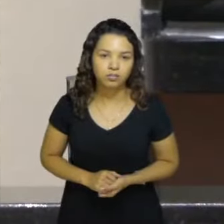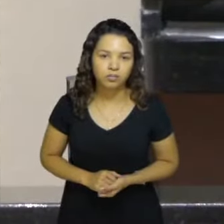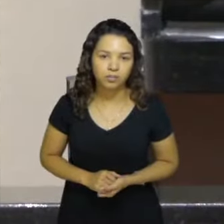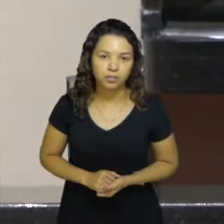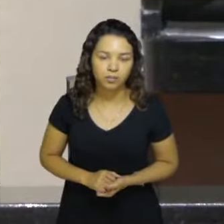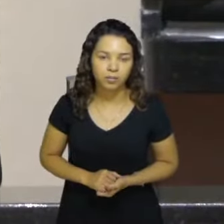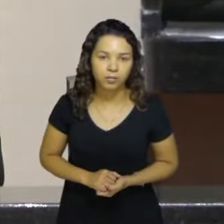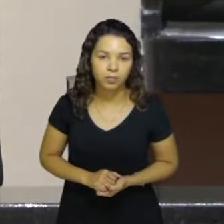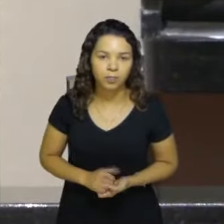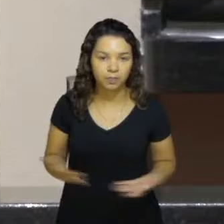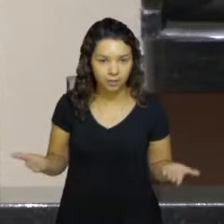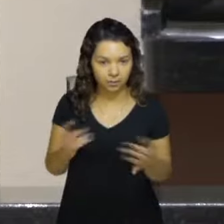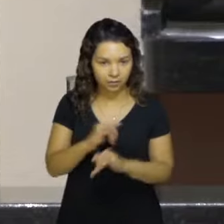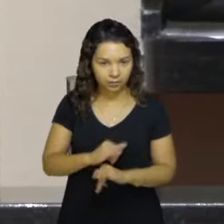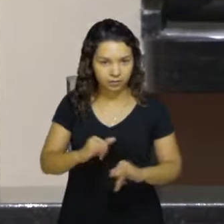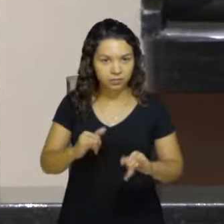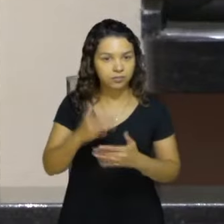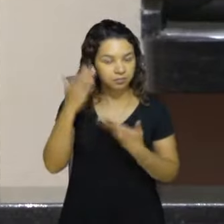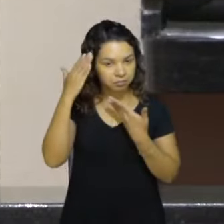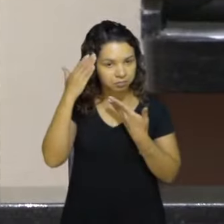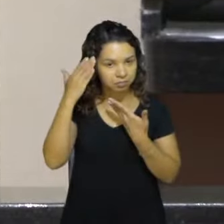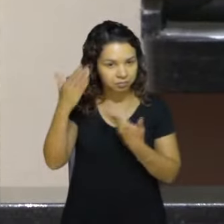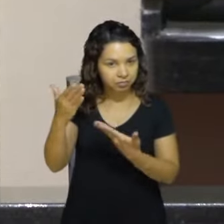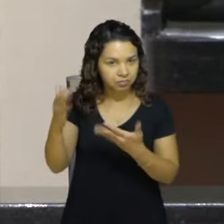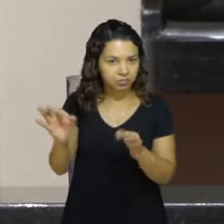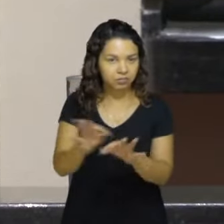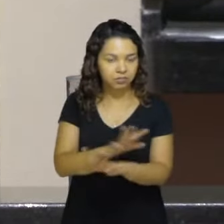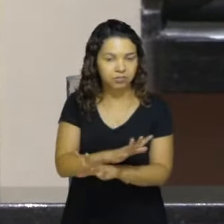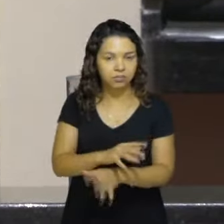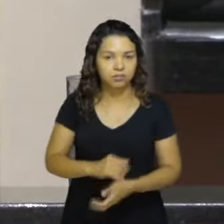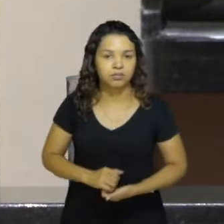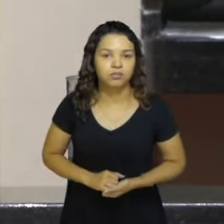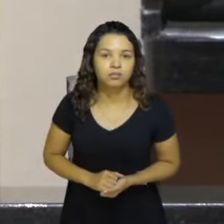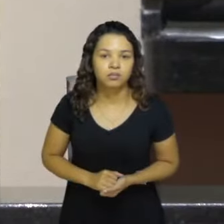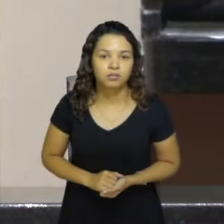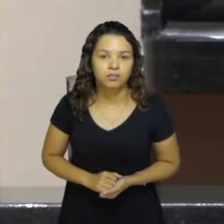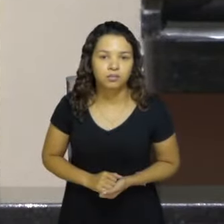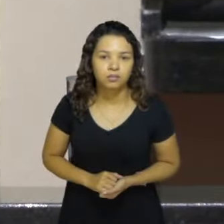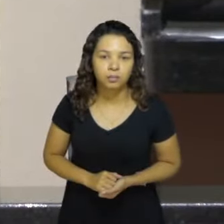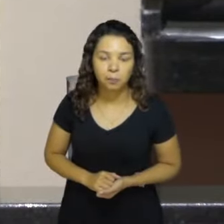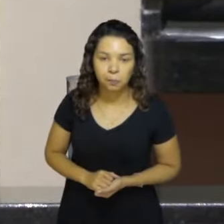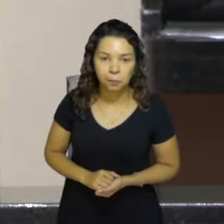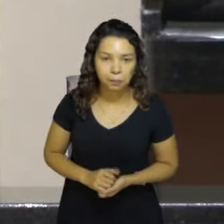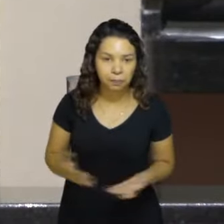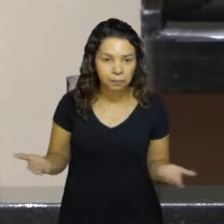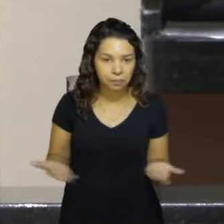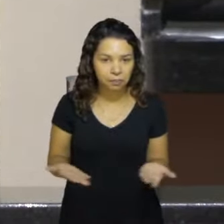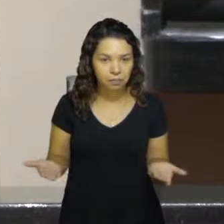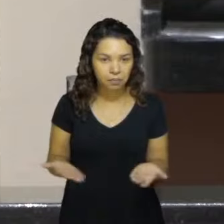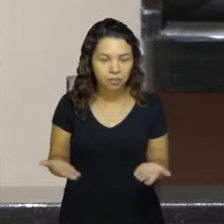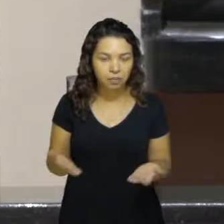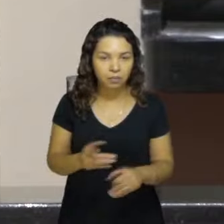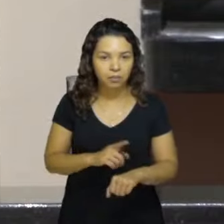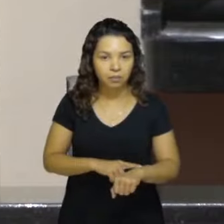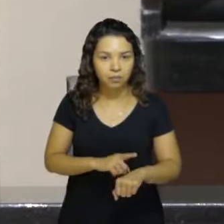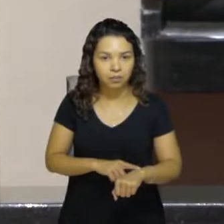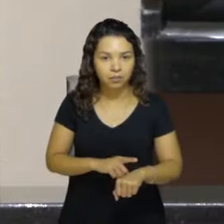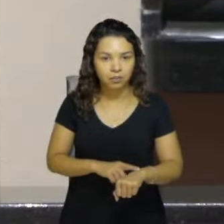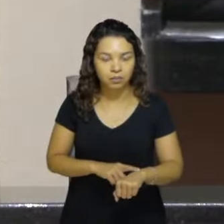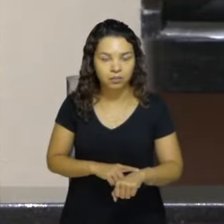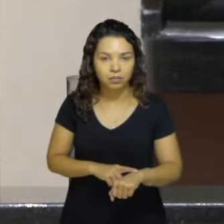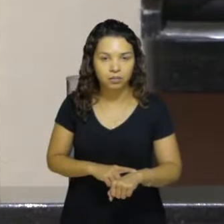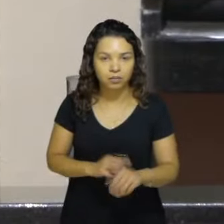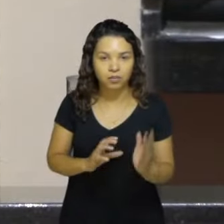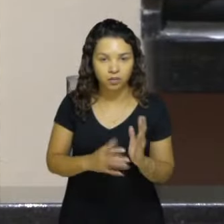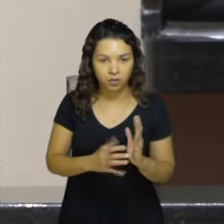Feita a manifestação, deputado Márcio Machado. Na sequência, o horário pertence ao